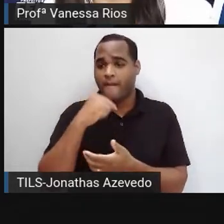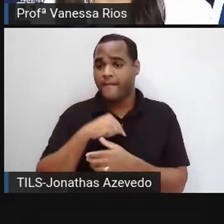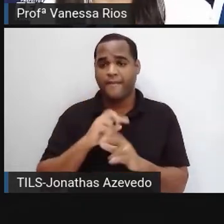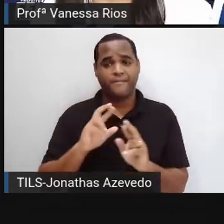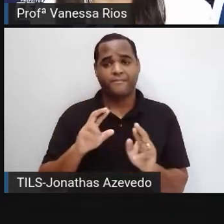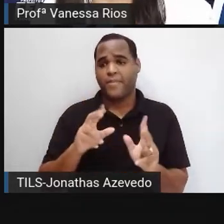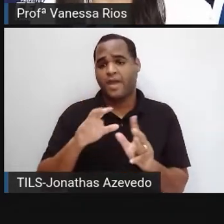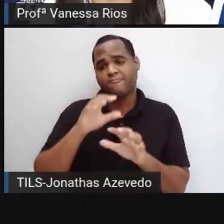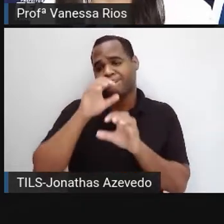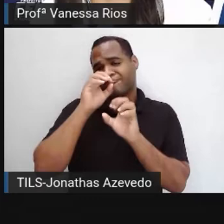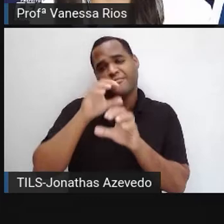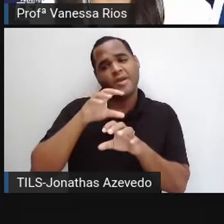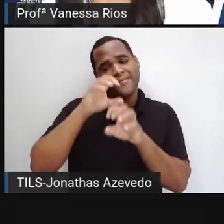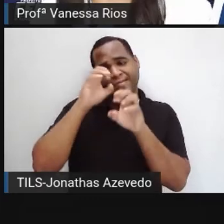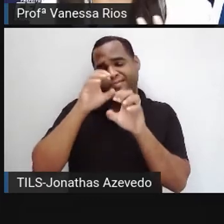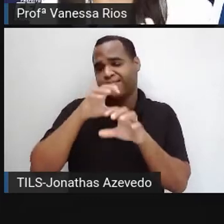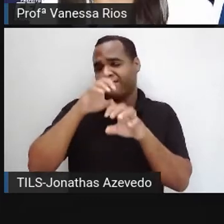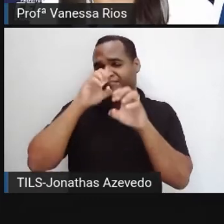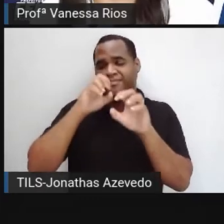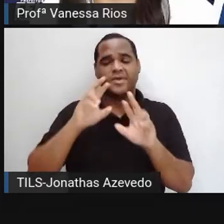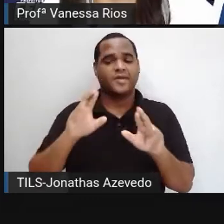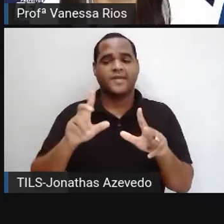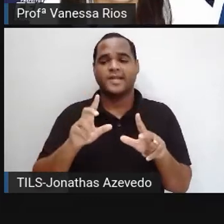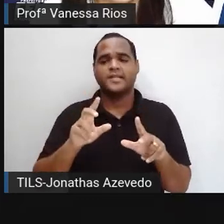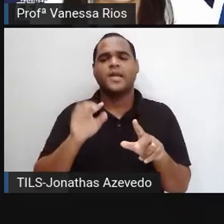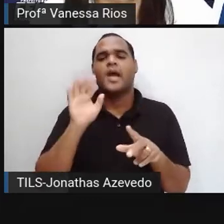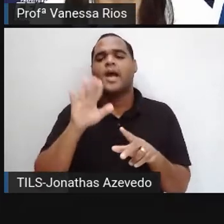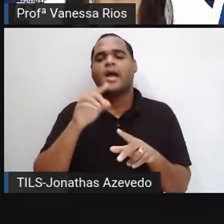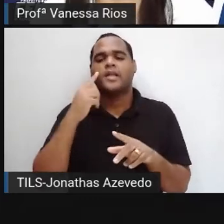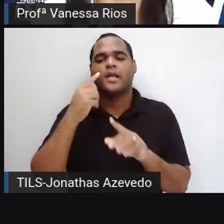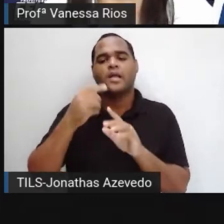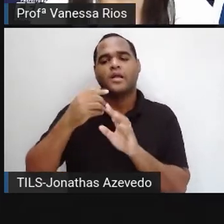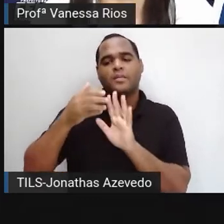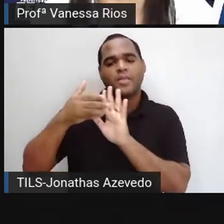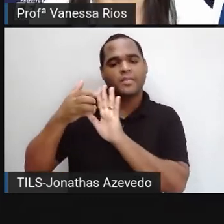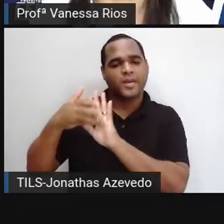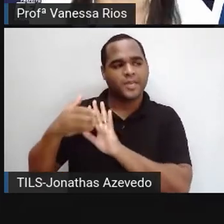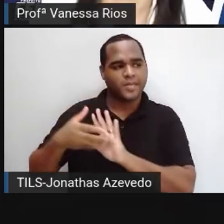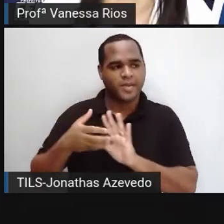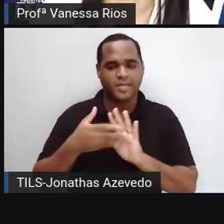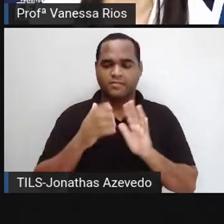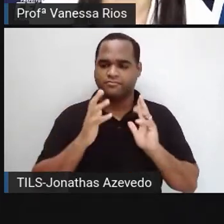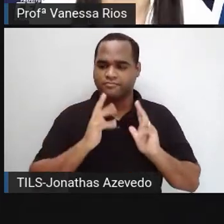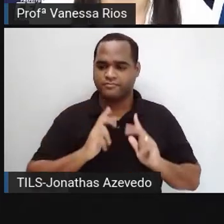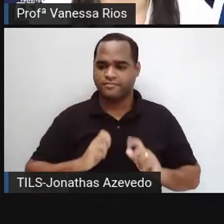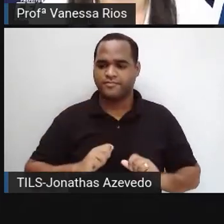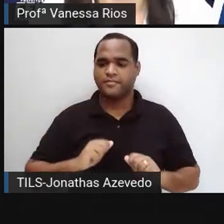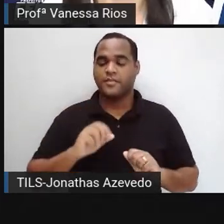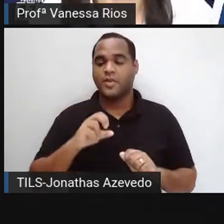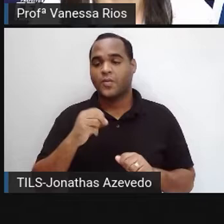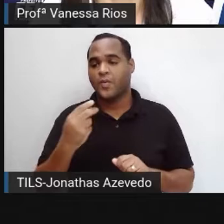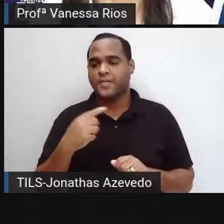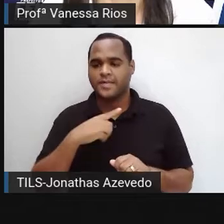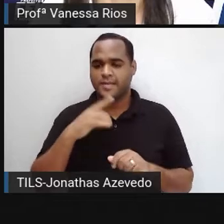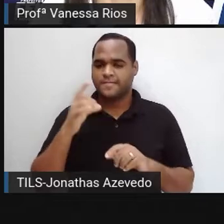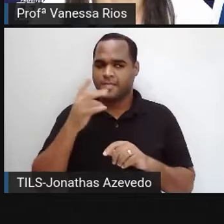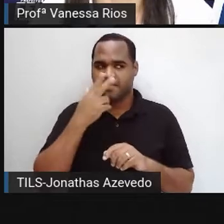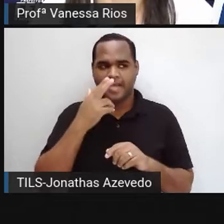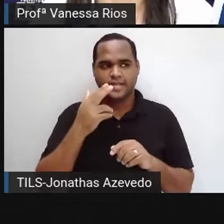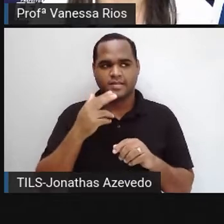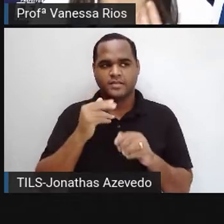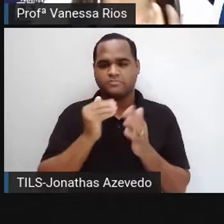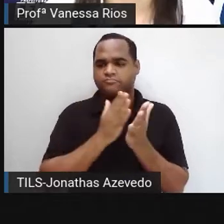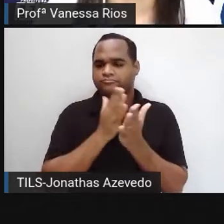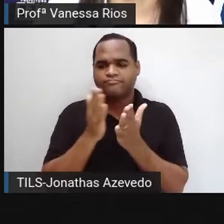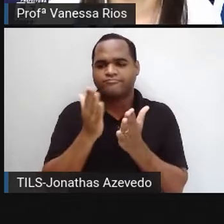sistema respiratório, e aí a tosse é uma forma de tirar, né, este alimento ou este líquido que pegou o caminho errado aí, por isso